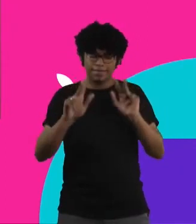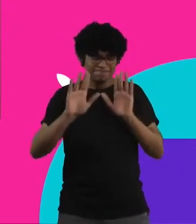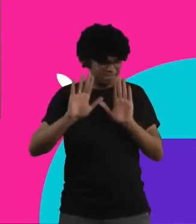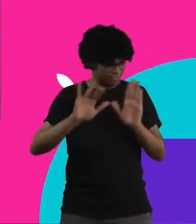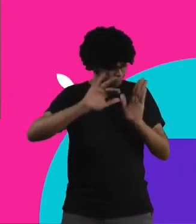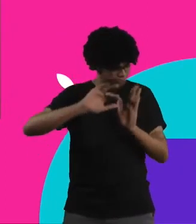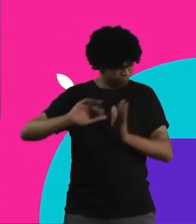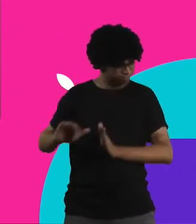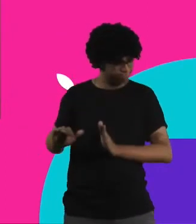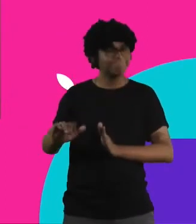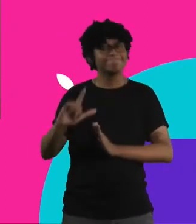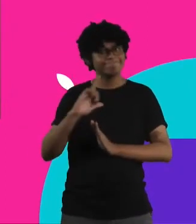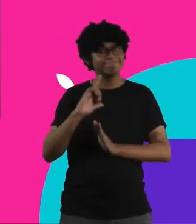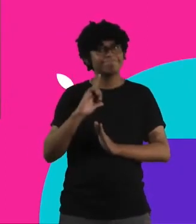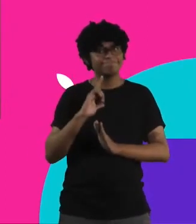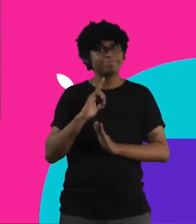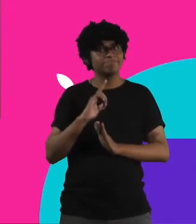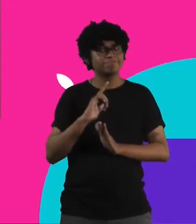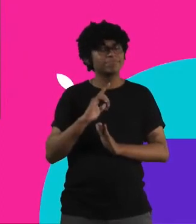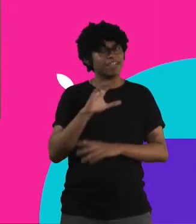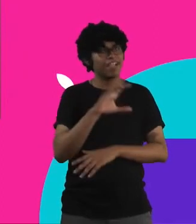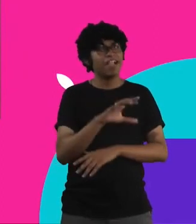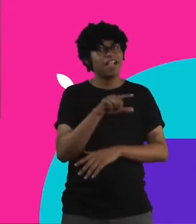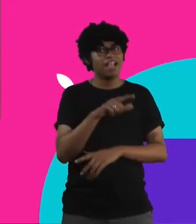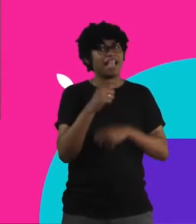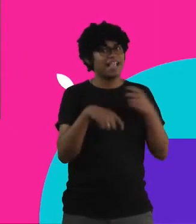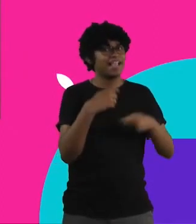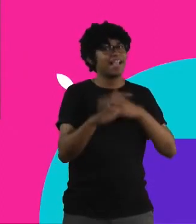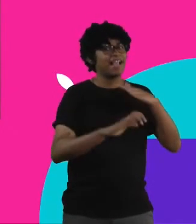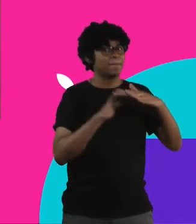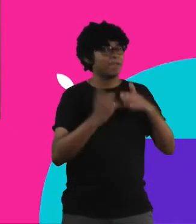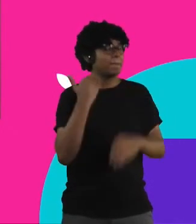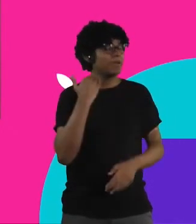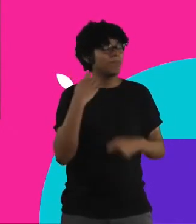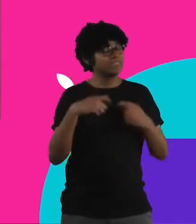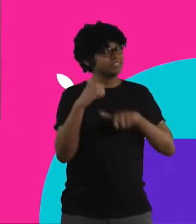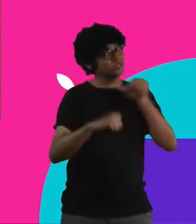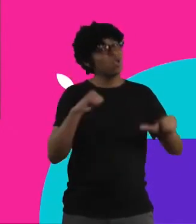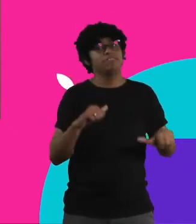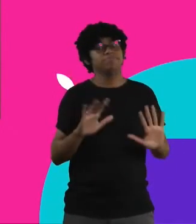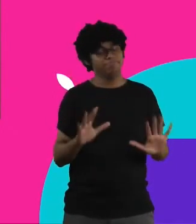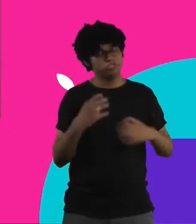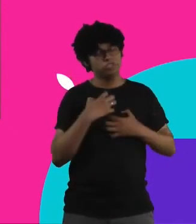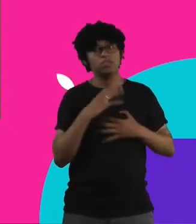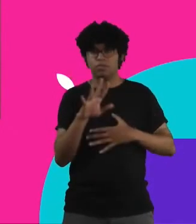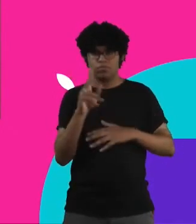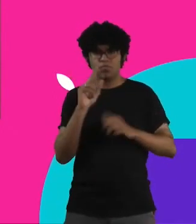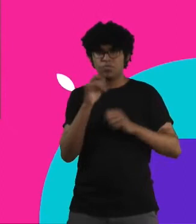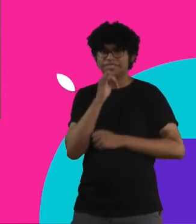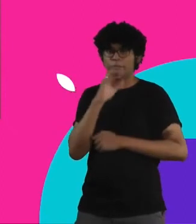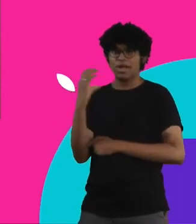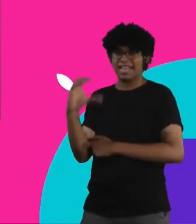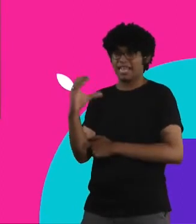parte também que é a indústria que precisa mudar. Você falou do crédito, de fato, tem pessoas que o crédito negado é